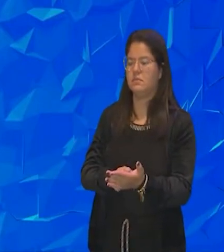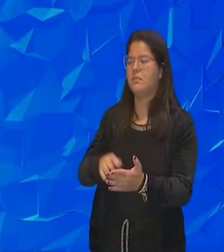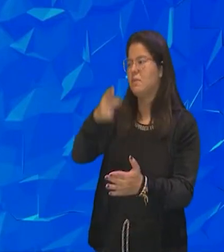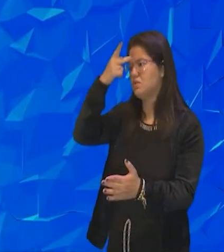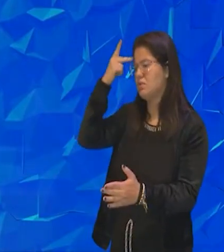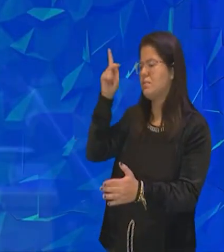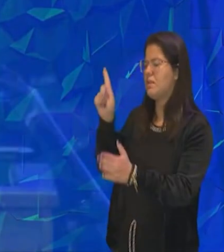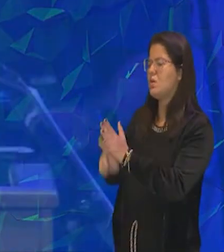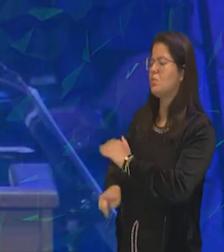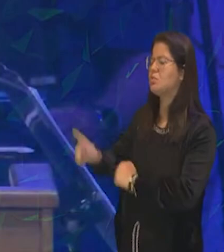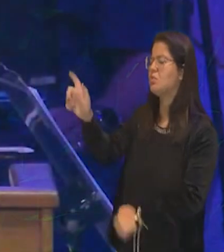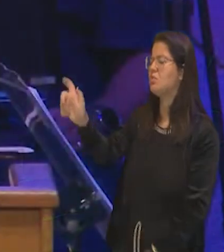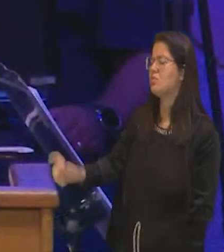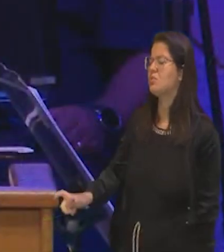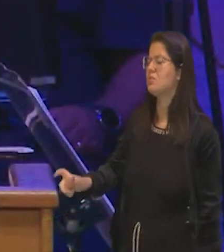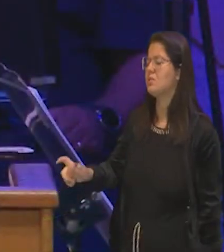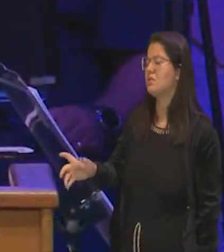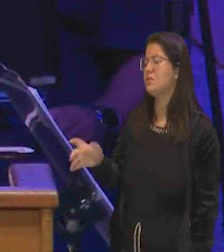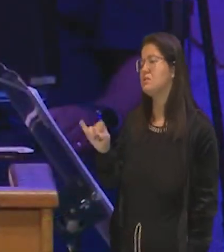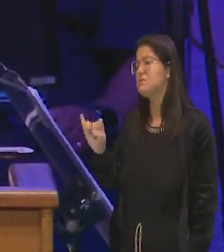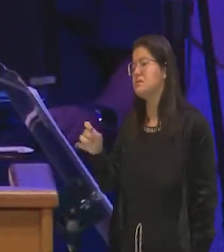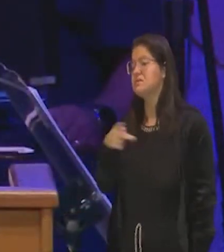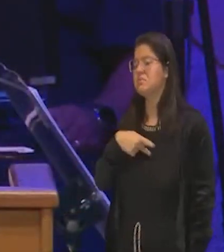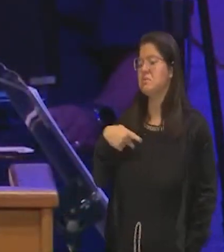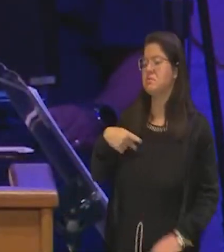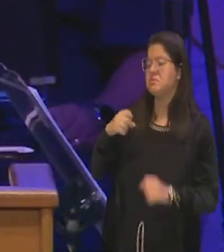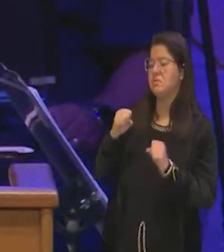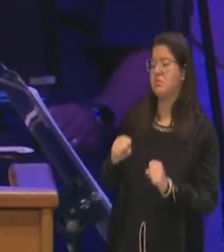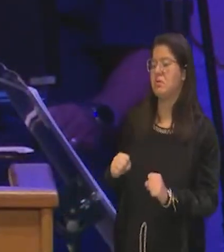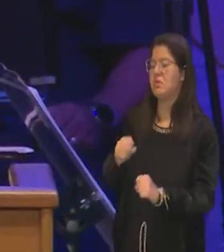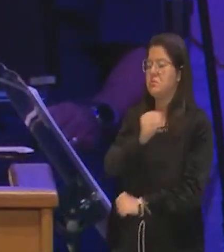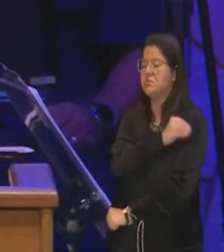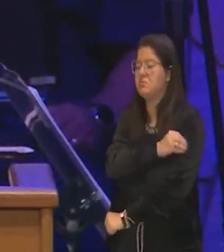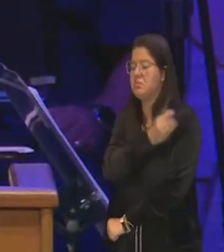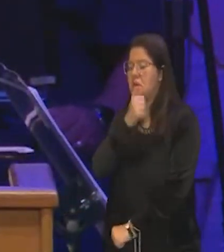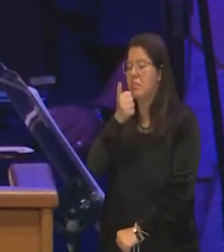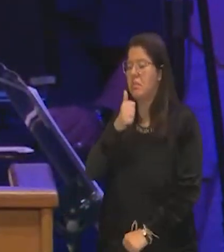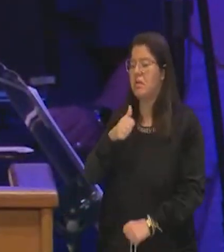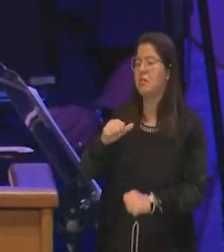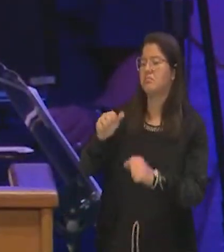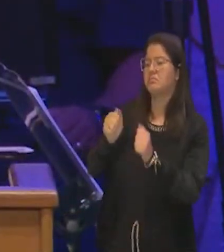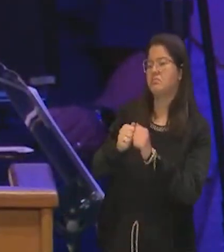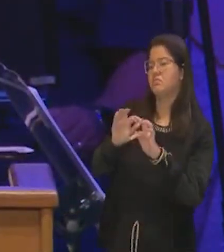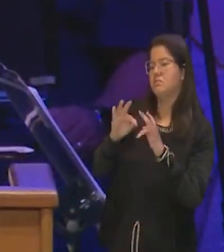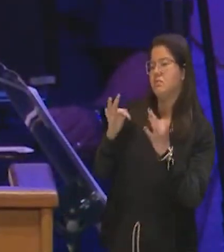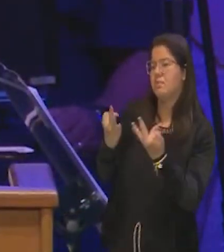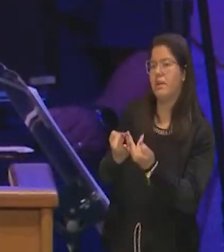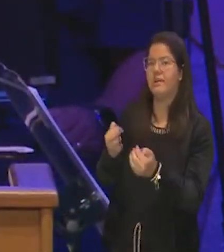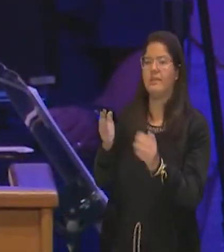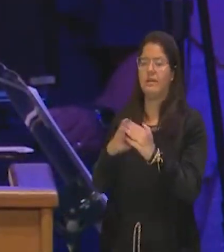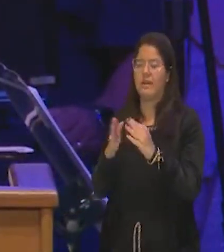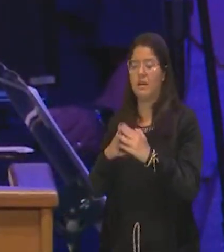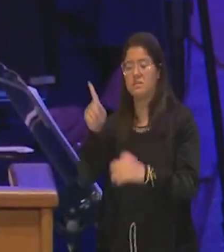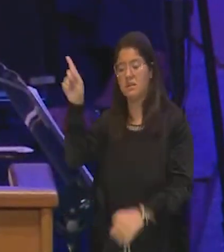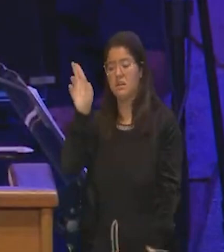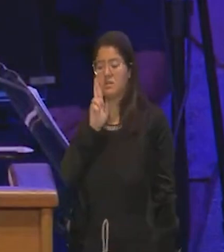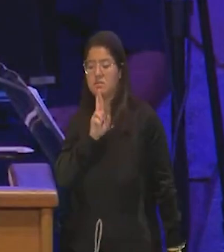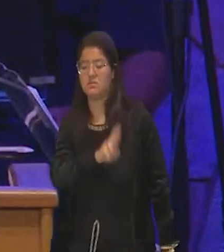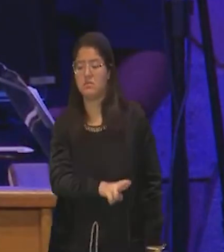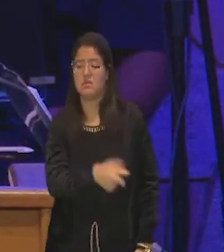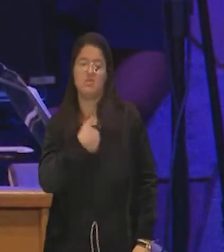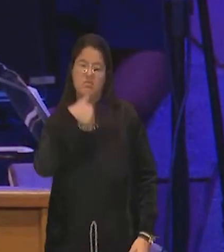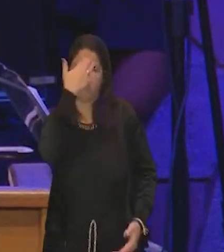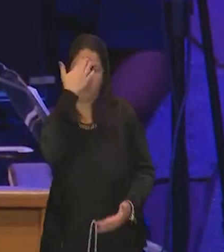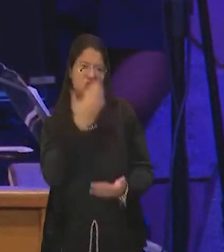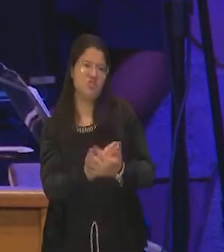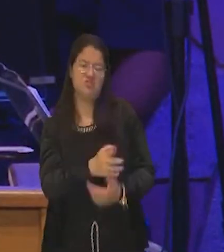uma certa ocasião se o pastor deveria usar álcool, pelo menos em casa, com a sua família, em algum momento, e ele diz assim: eu creio que